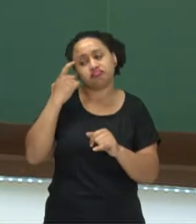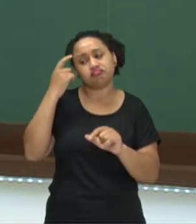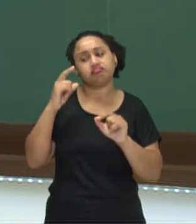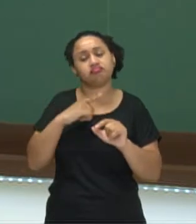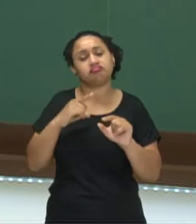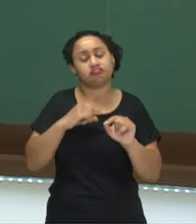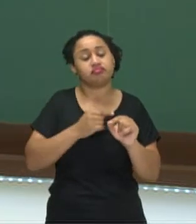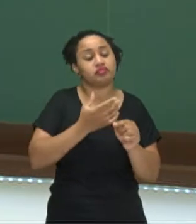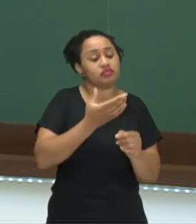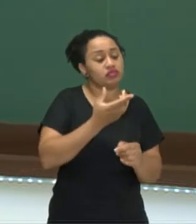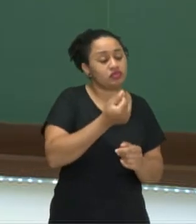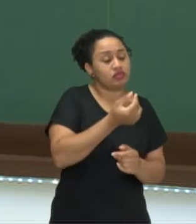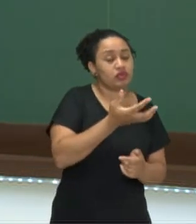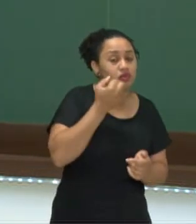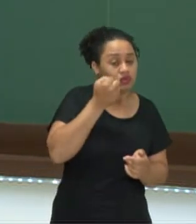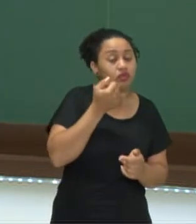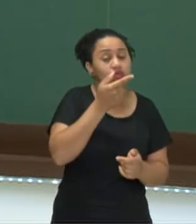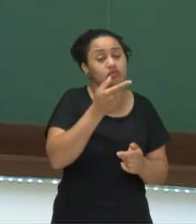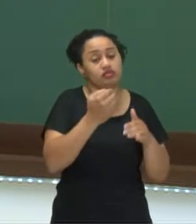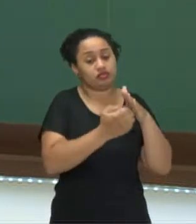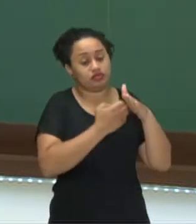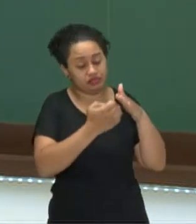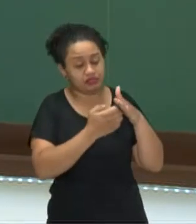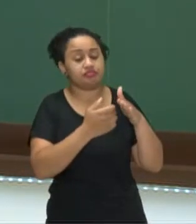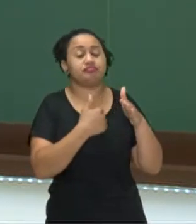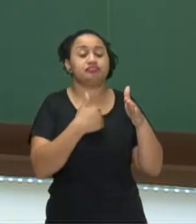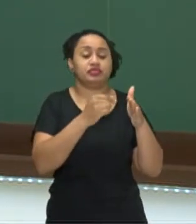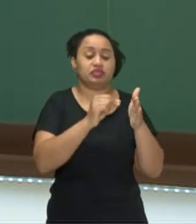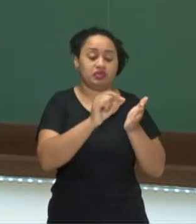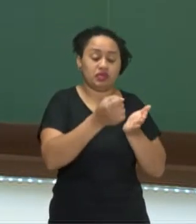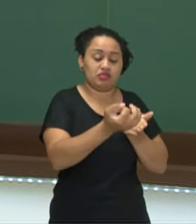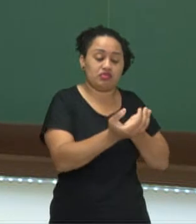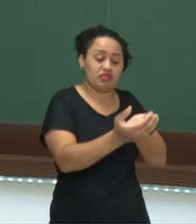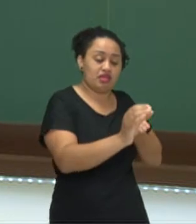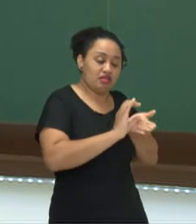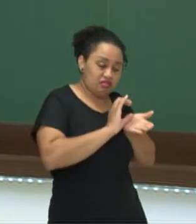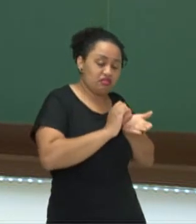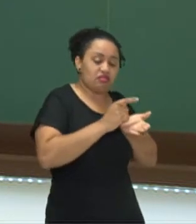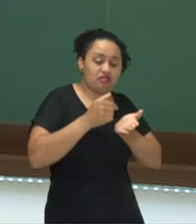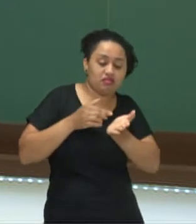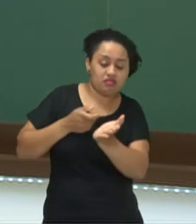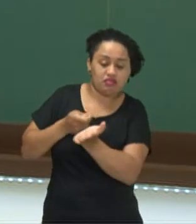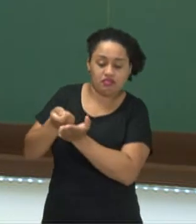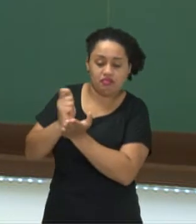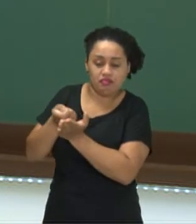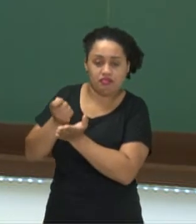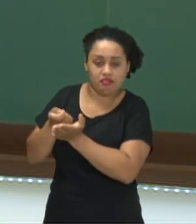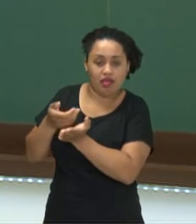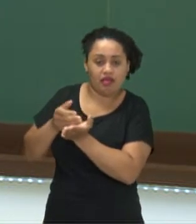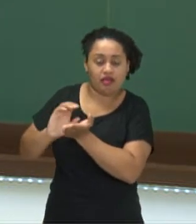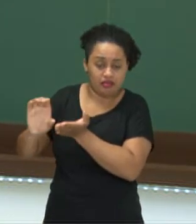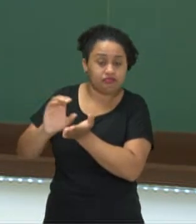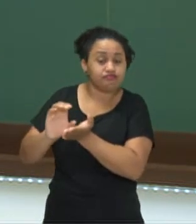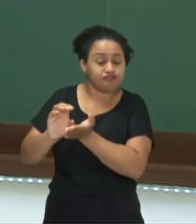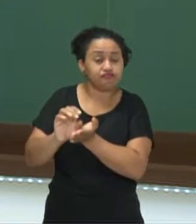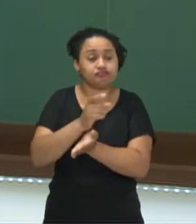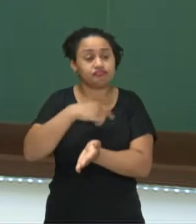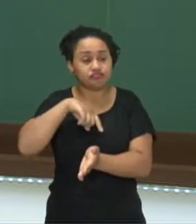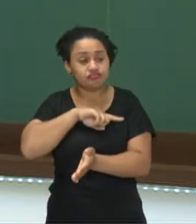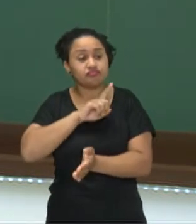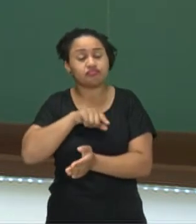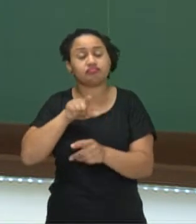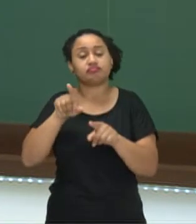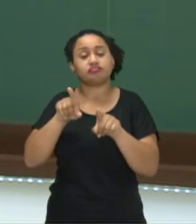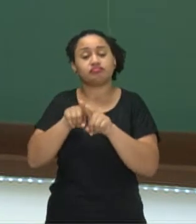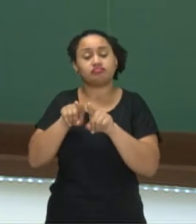de lucro de uma empresa, né? A receita menos as despesas dá o lucro. Para nós aqui é o patrimônio, que a empresa também